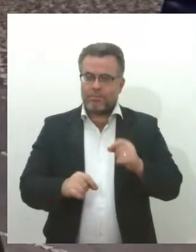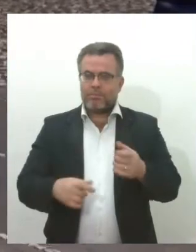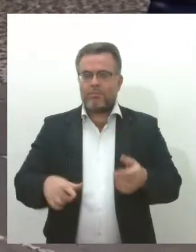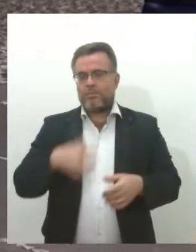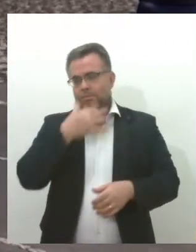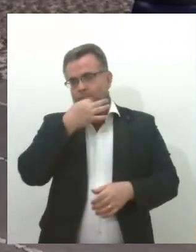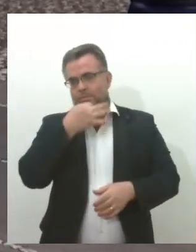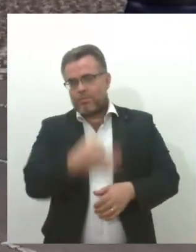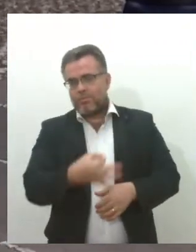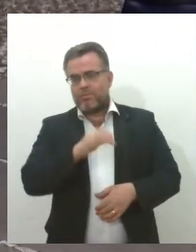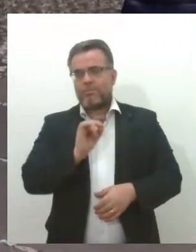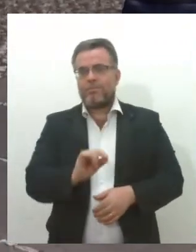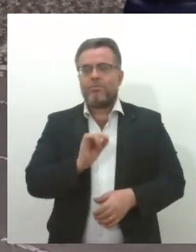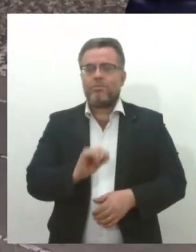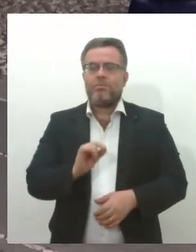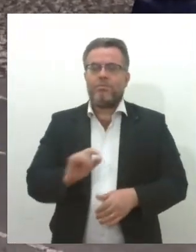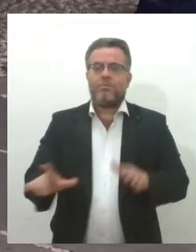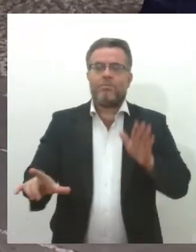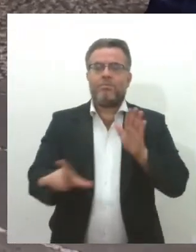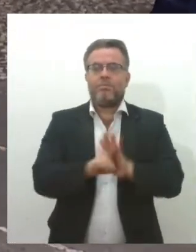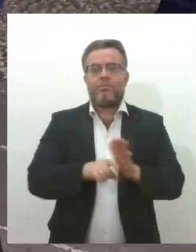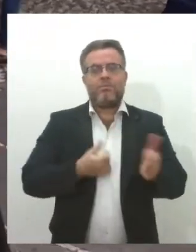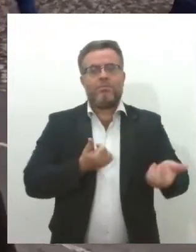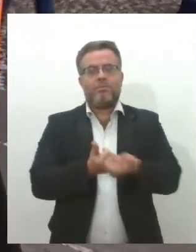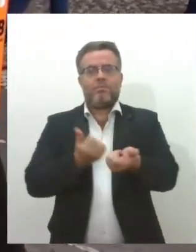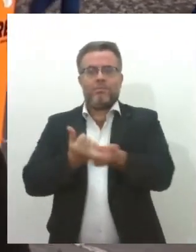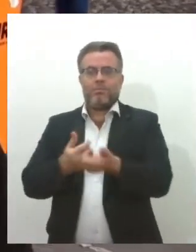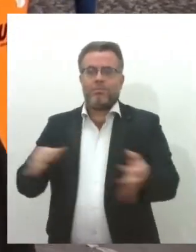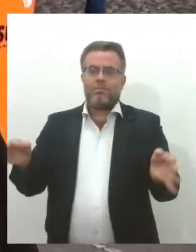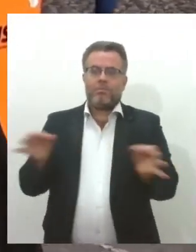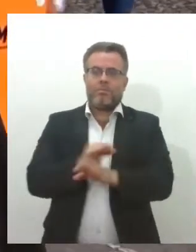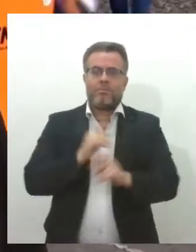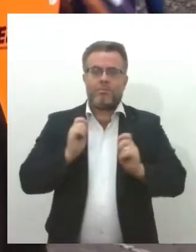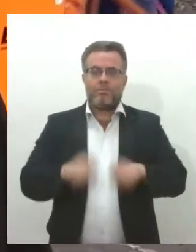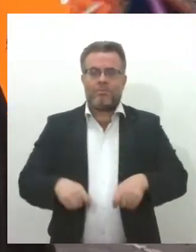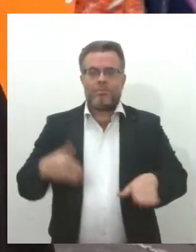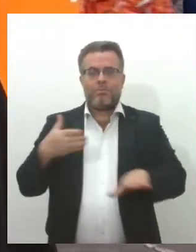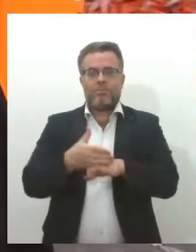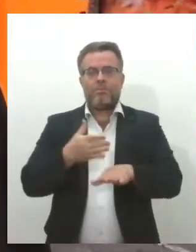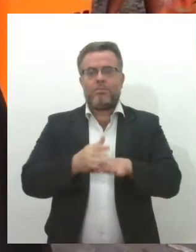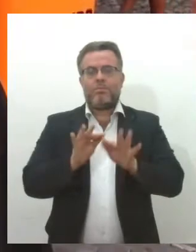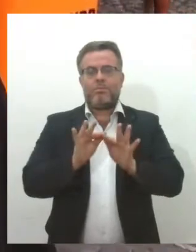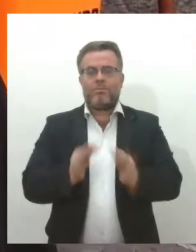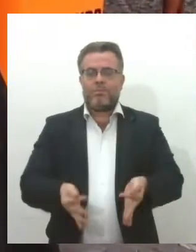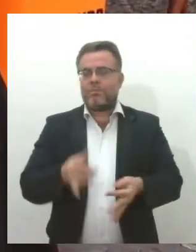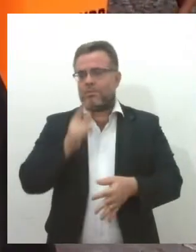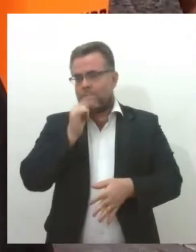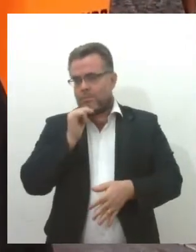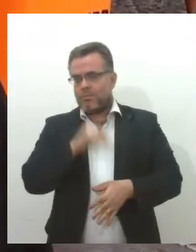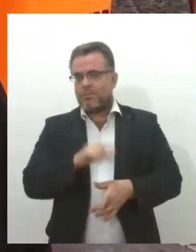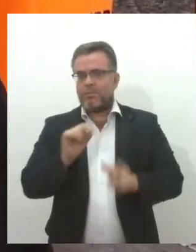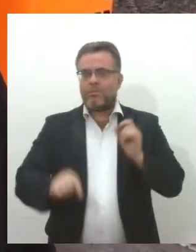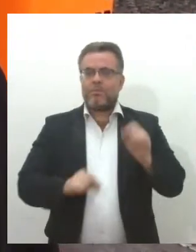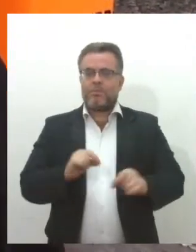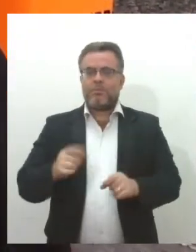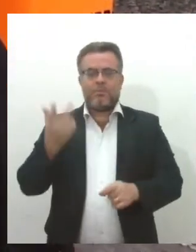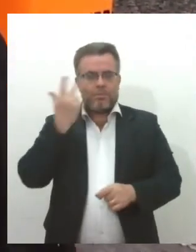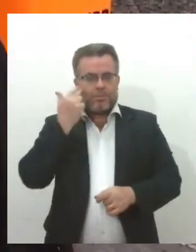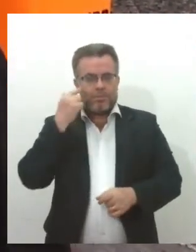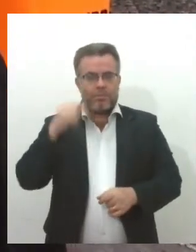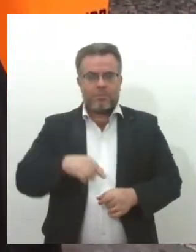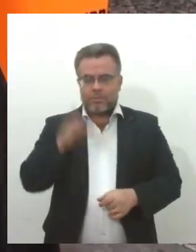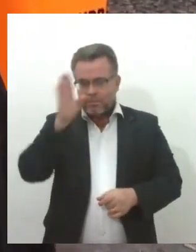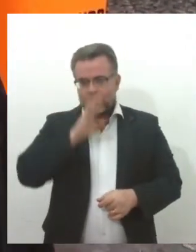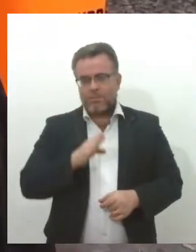apesar de ser uma lei que beneficia pessoas que têm um pouco acesso até mesmo água potável que ainda é muito comum no nosso país